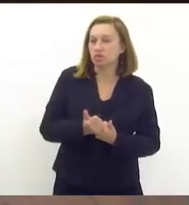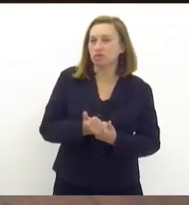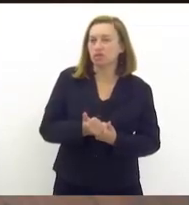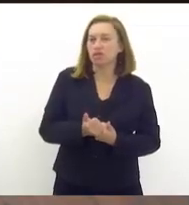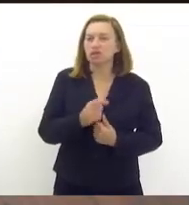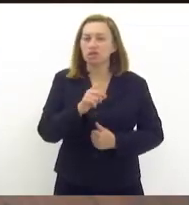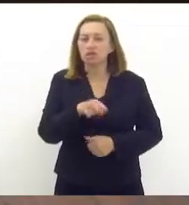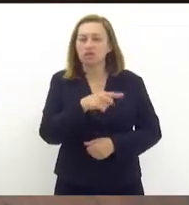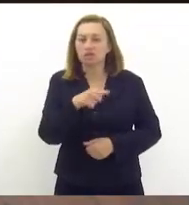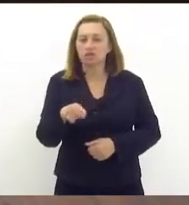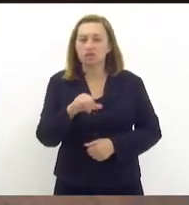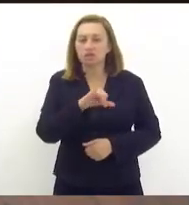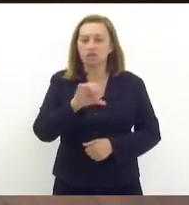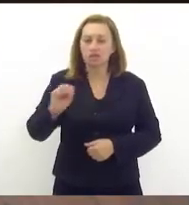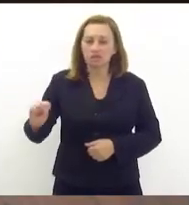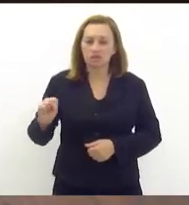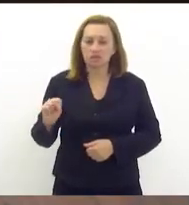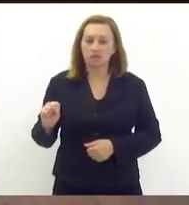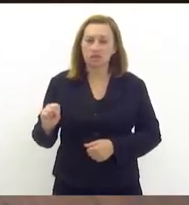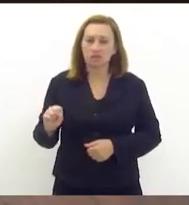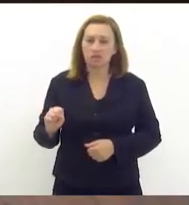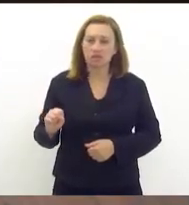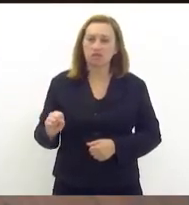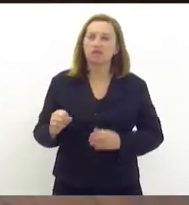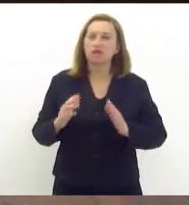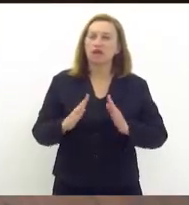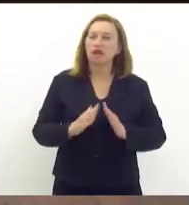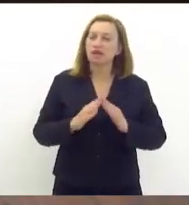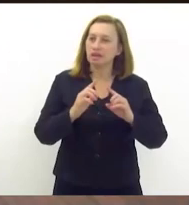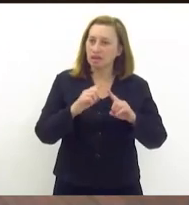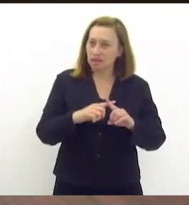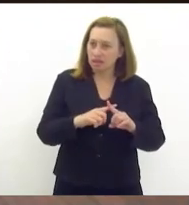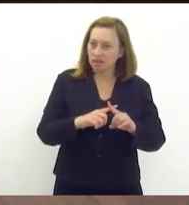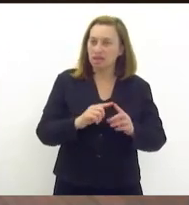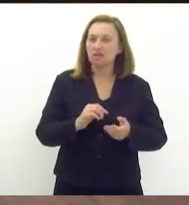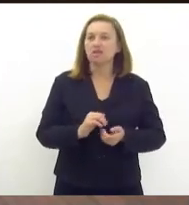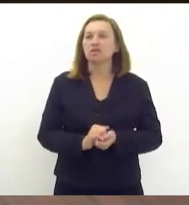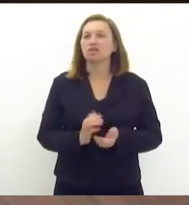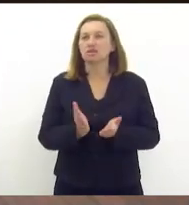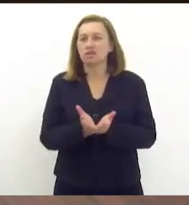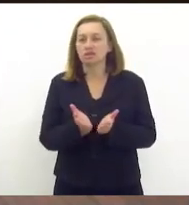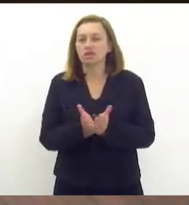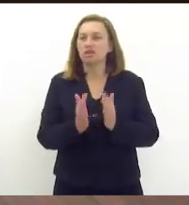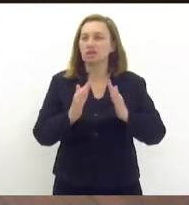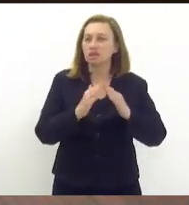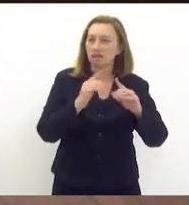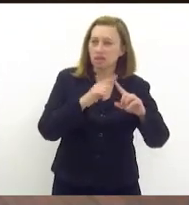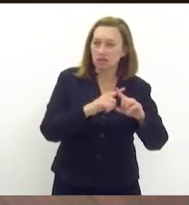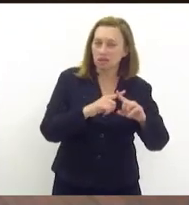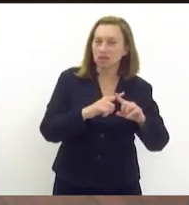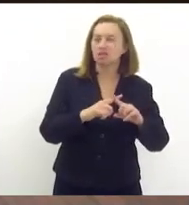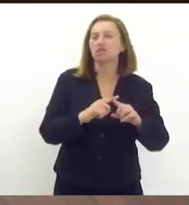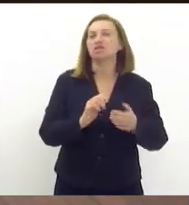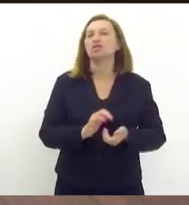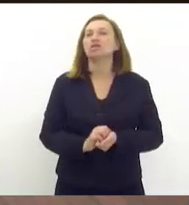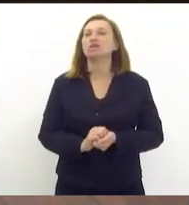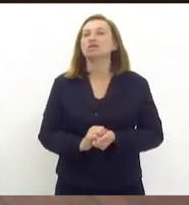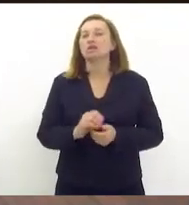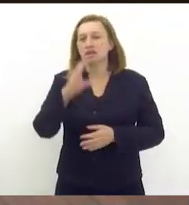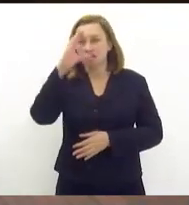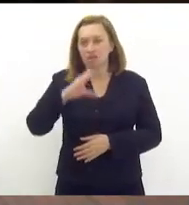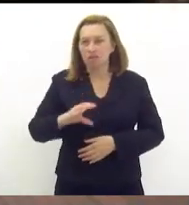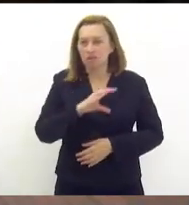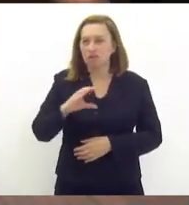de ICMS há tempos religiosos como a igreja evangélica Igreja Católica e outros tempos